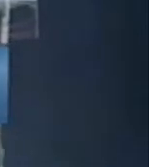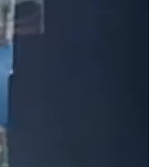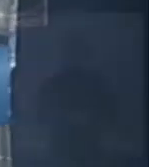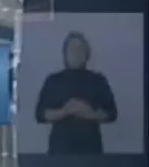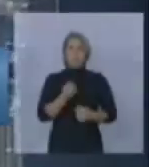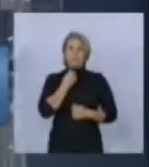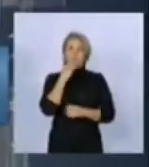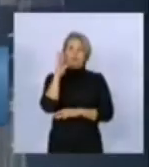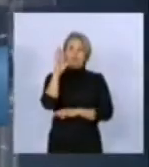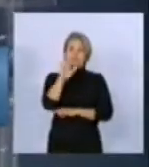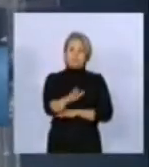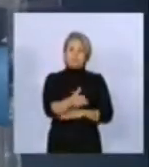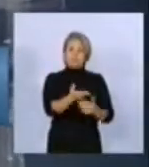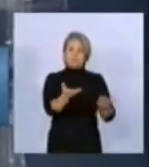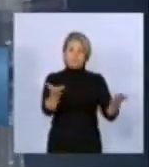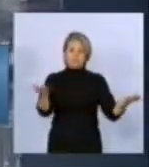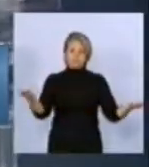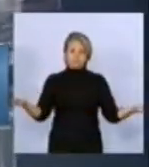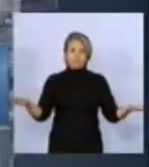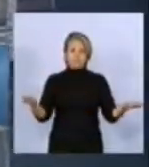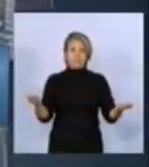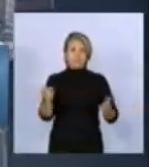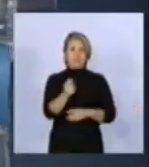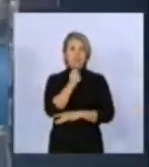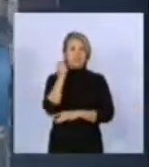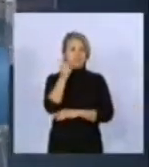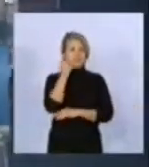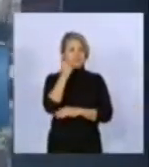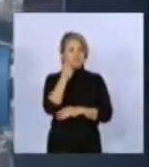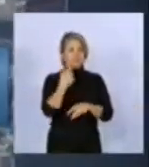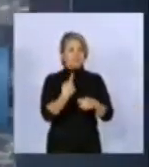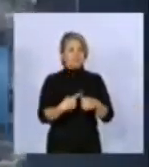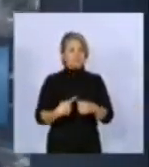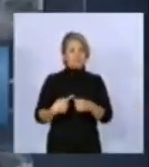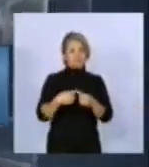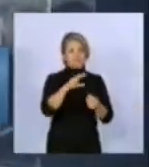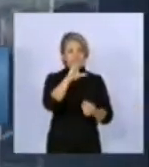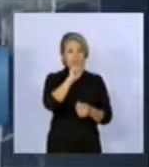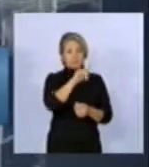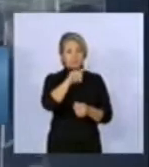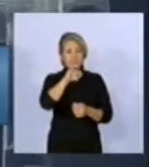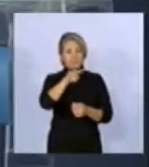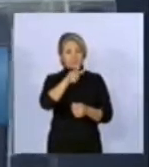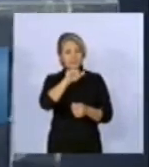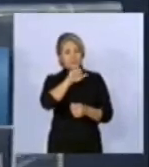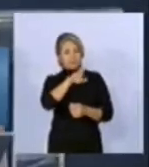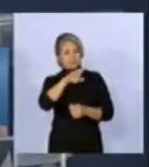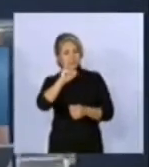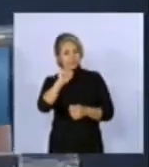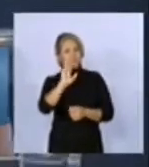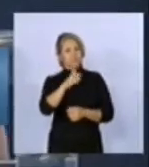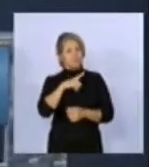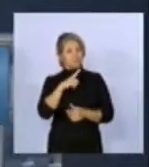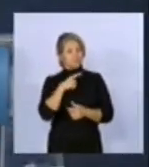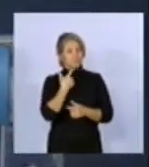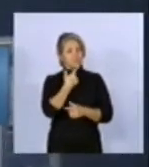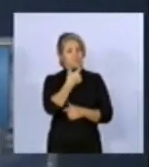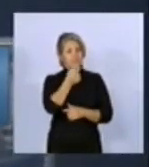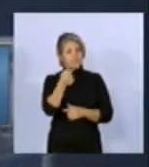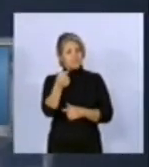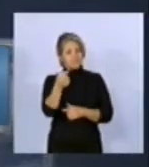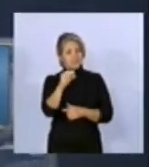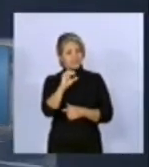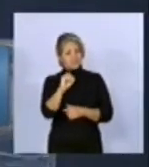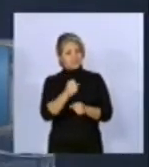Oi boa tarde a todos Associação de Capivari a uma entidade tem 70 anos ela congrega